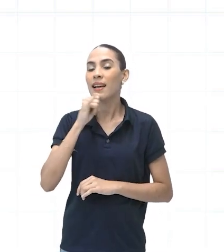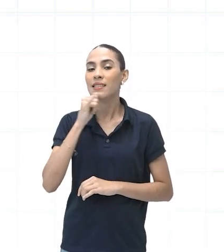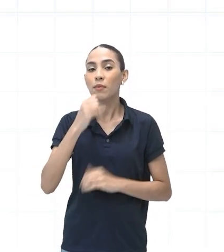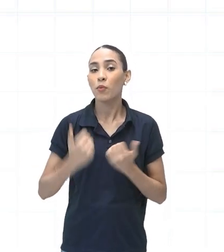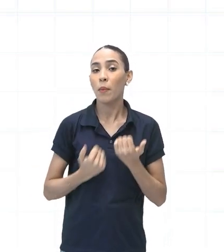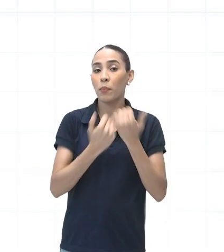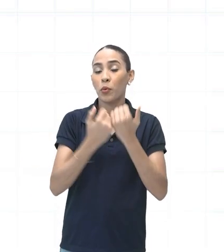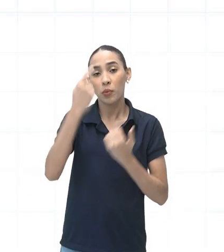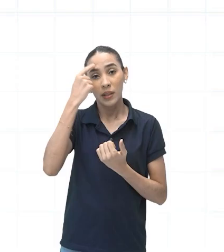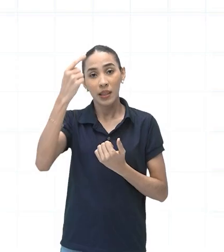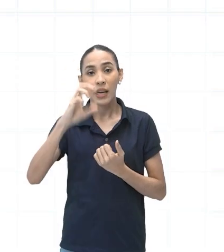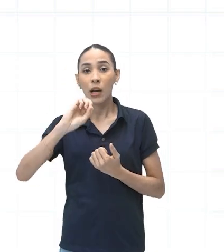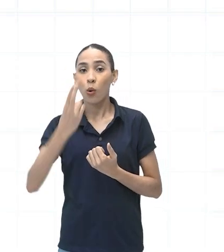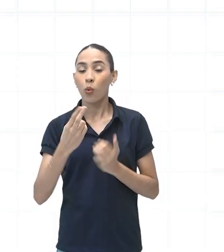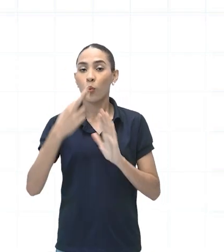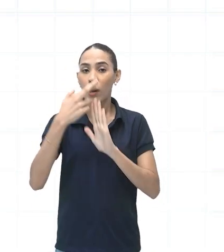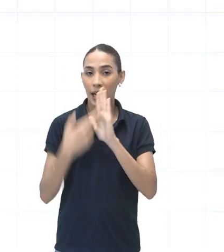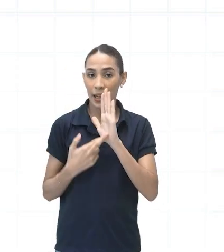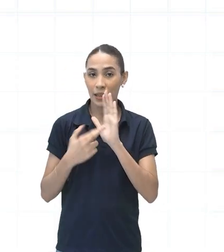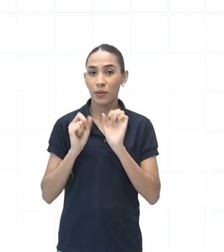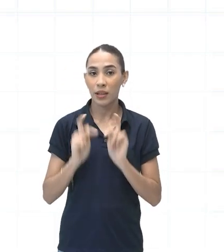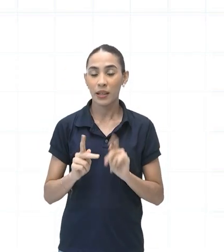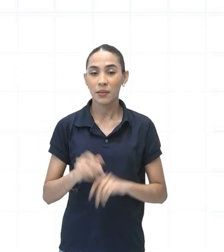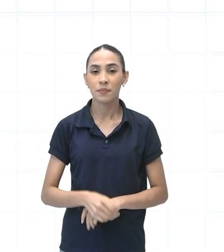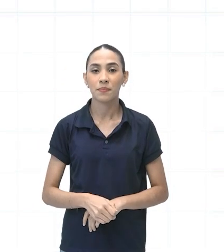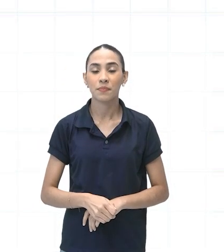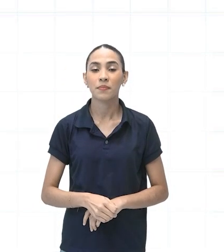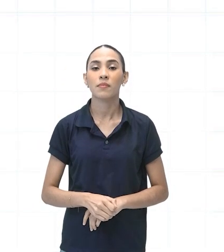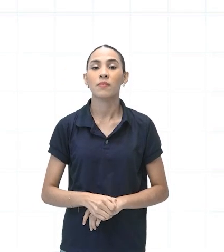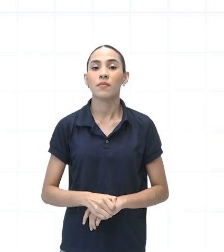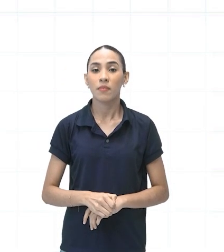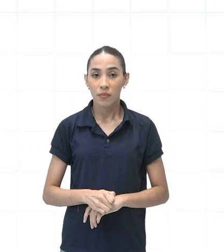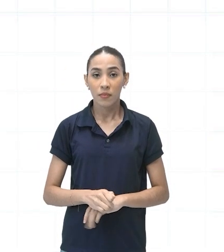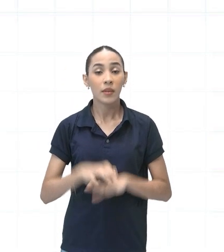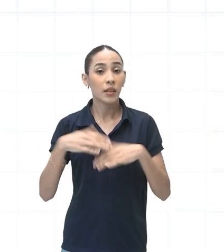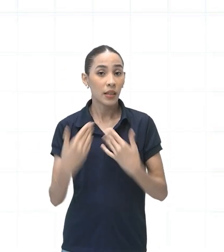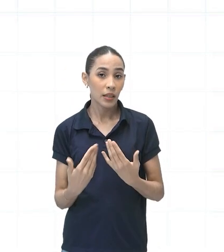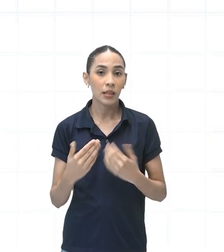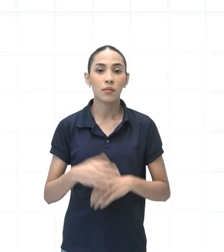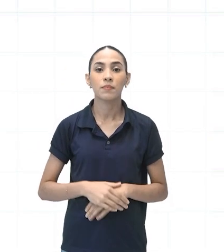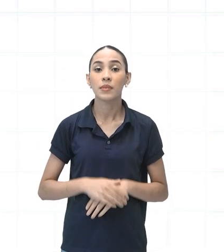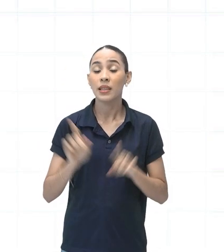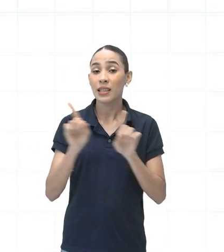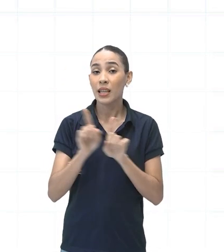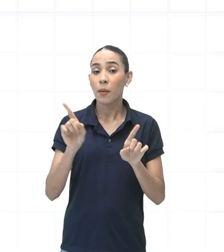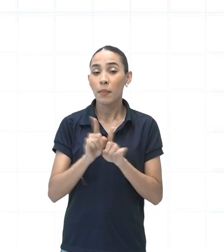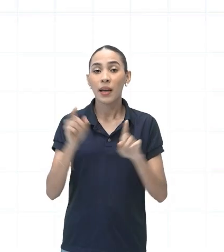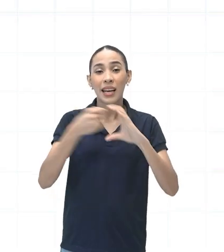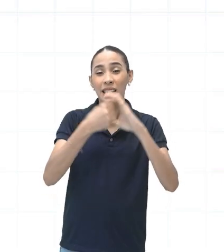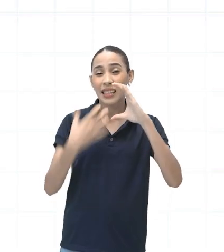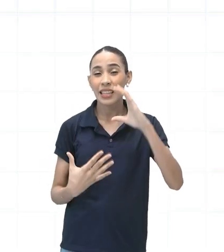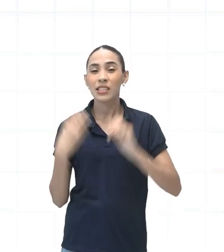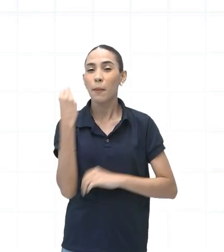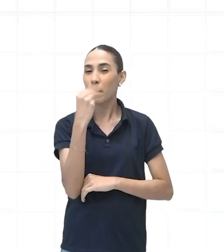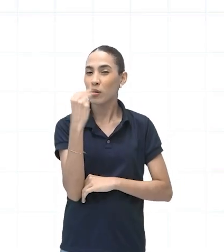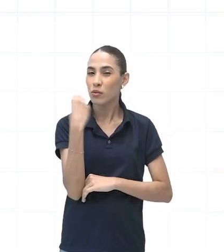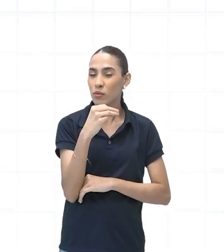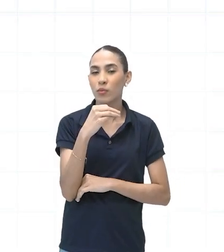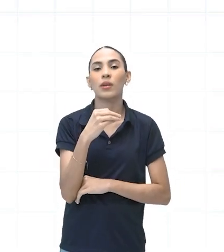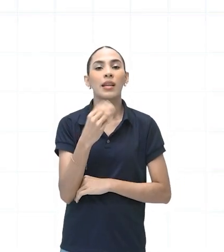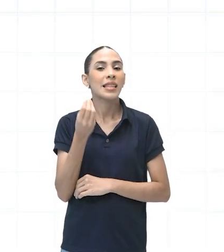ideia ou doutrina, ok? Visto o caráter persuasivo, ou seja, o que busca